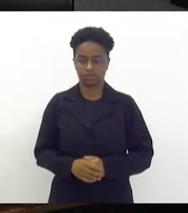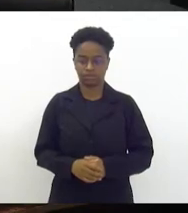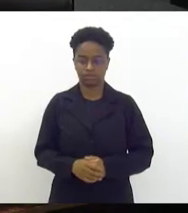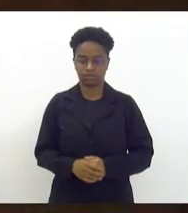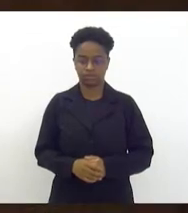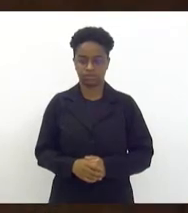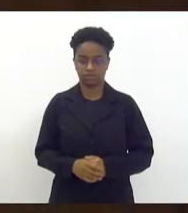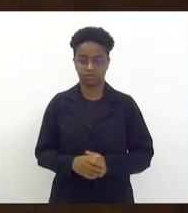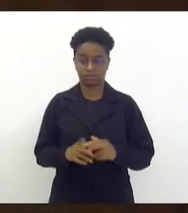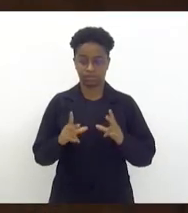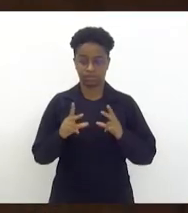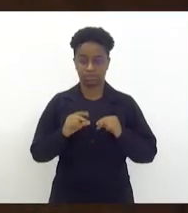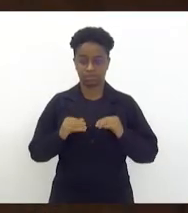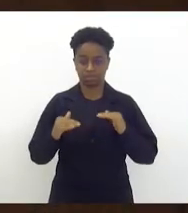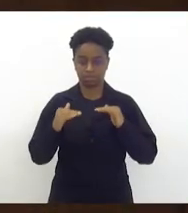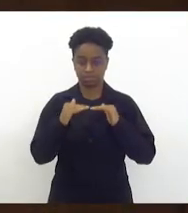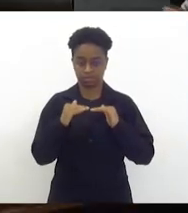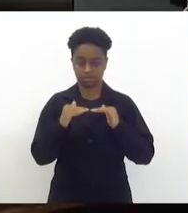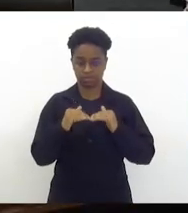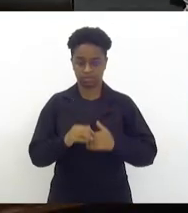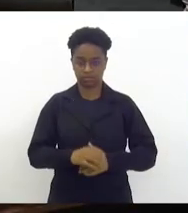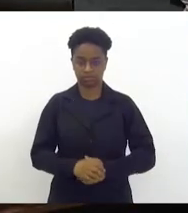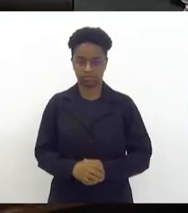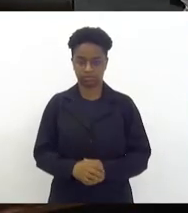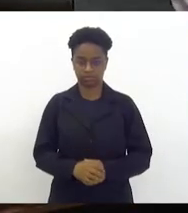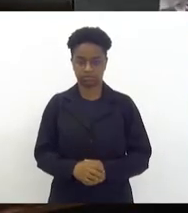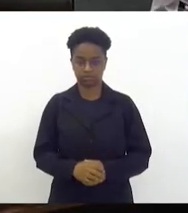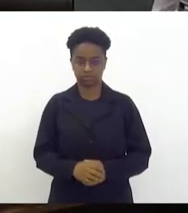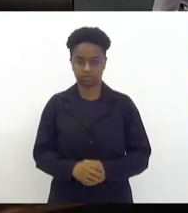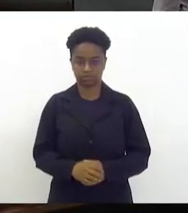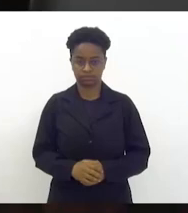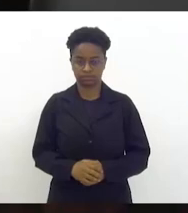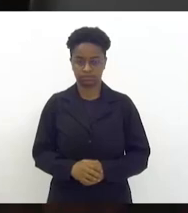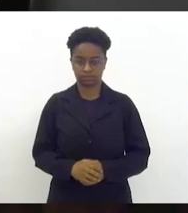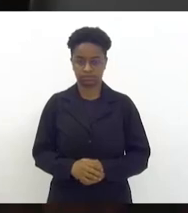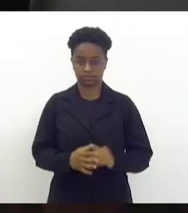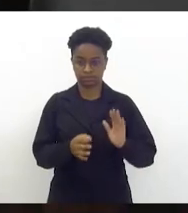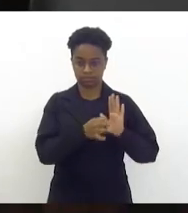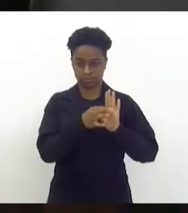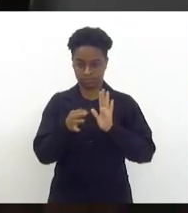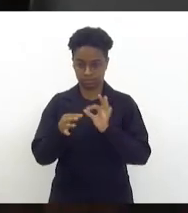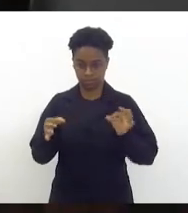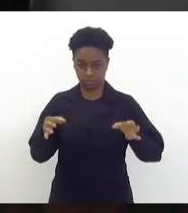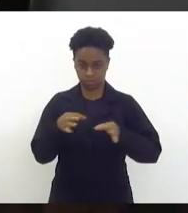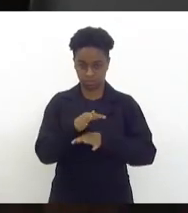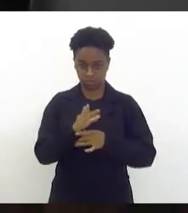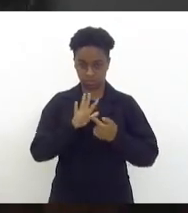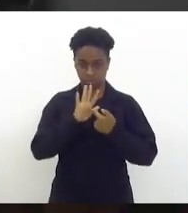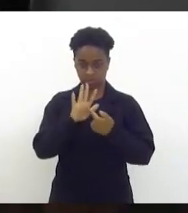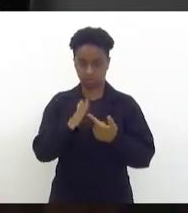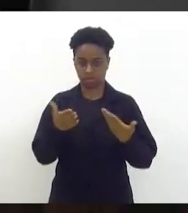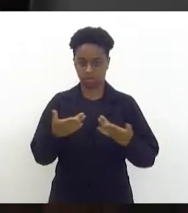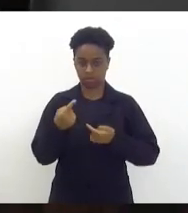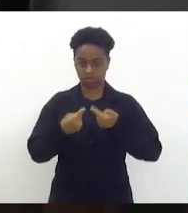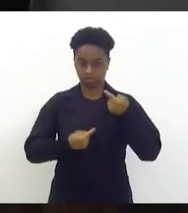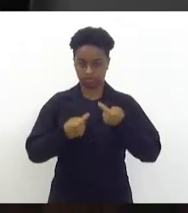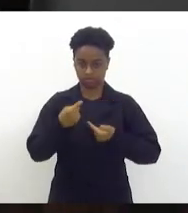No mérito, favorável. Com os pareceres emitidos, em